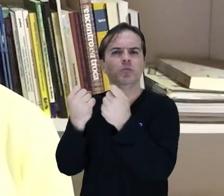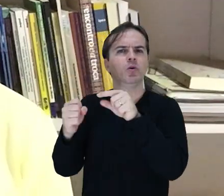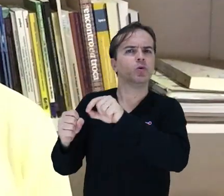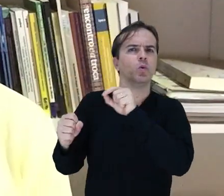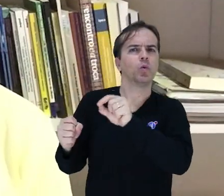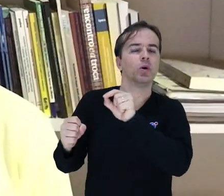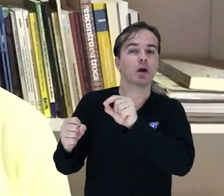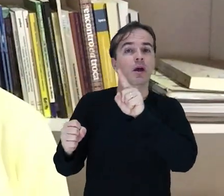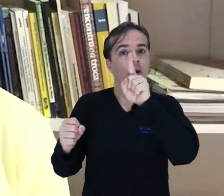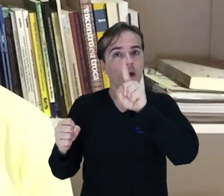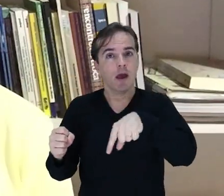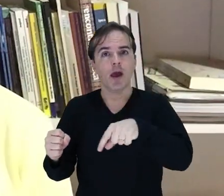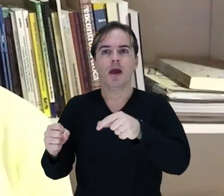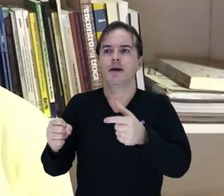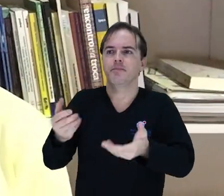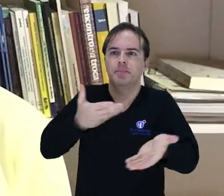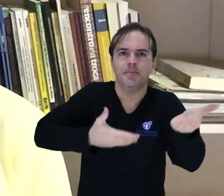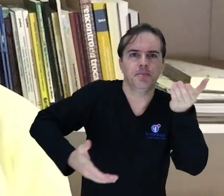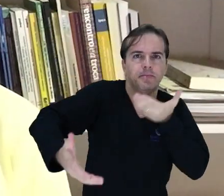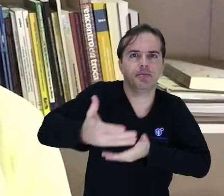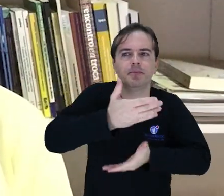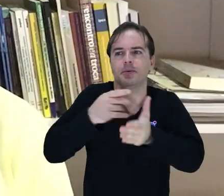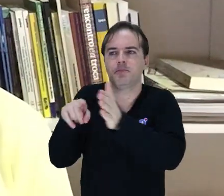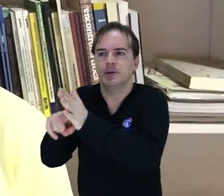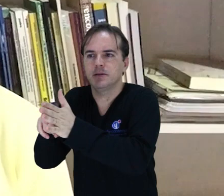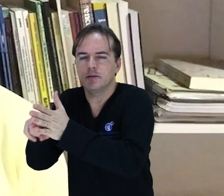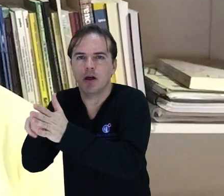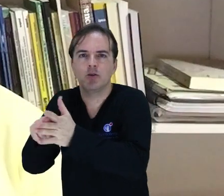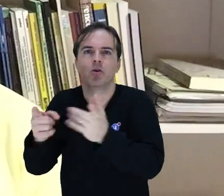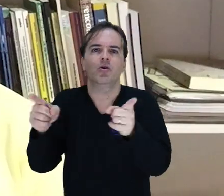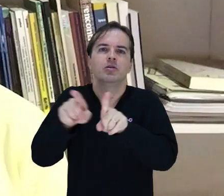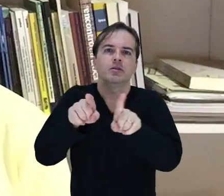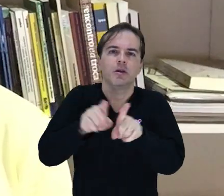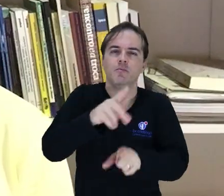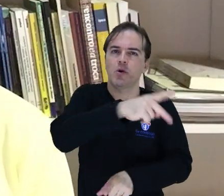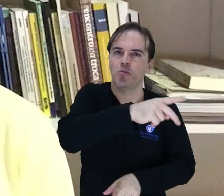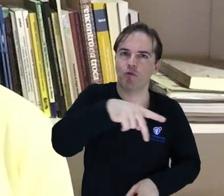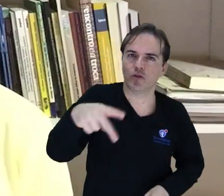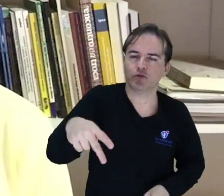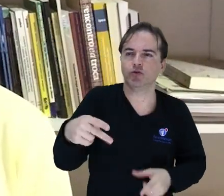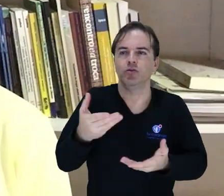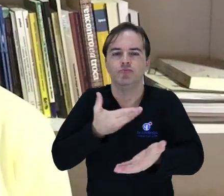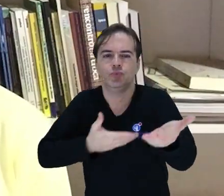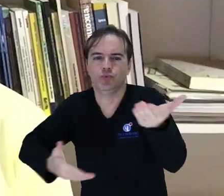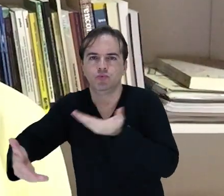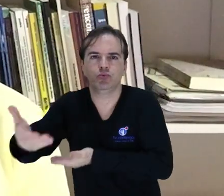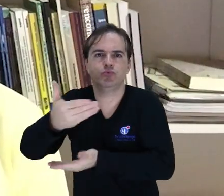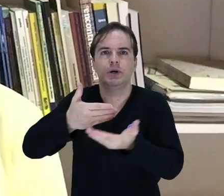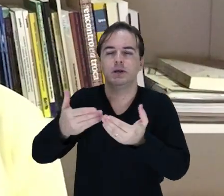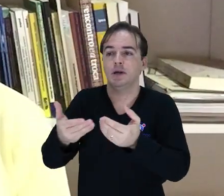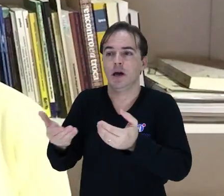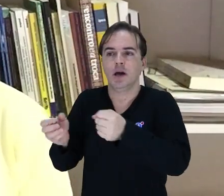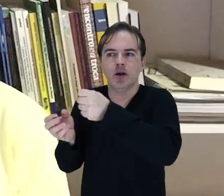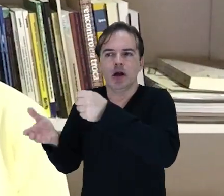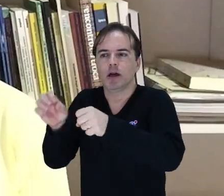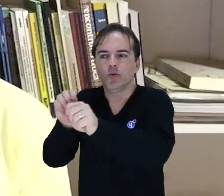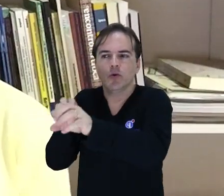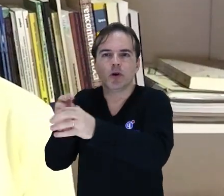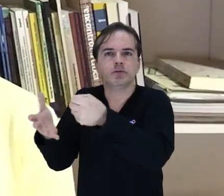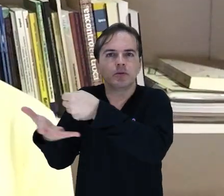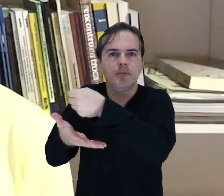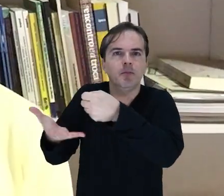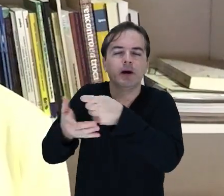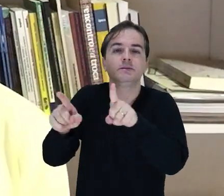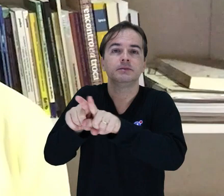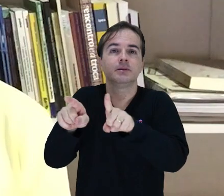estabelecer articulações entre pesquisadores e pesquisadoras, professores e professoras da educação básica e estudantes de graduação